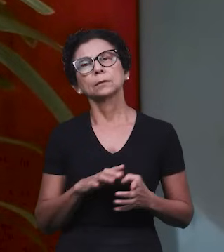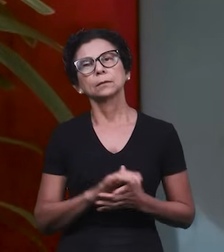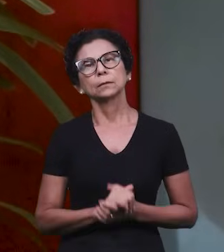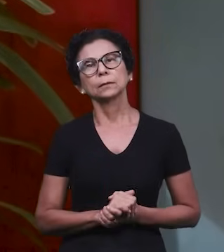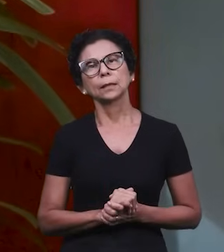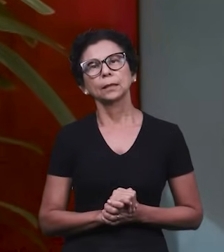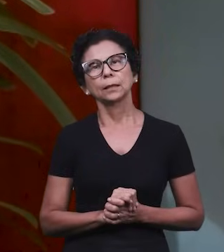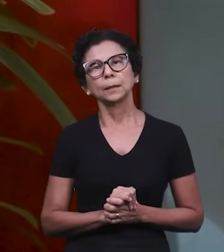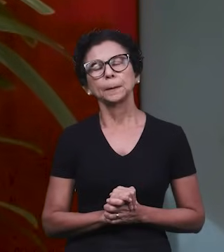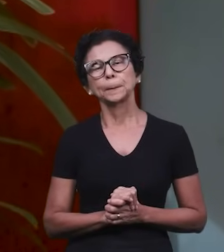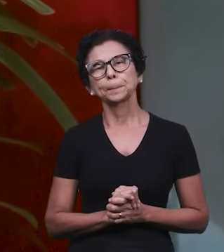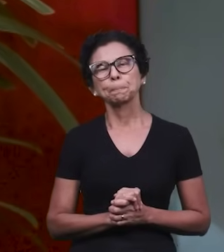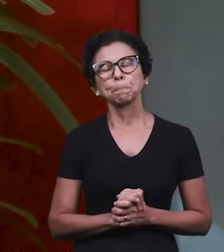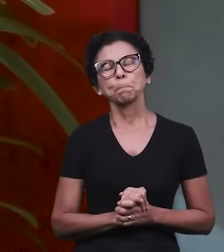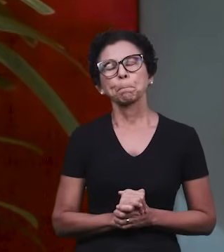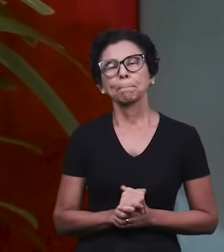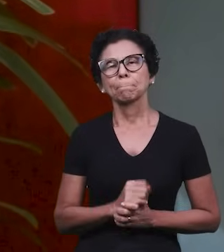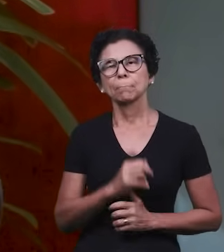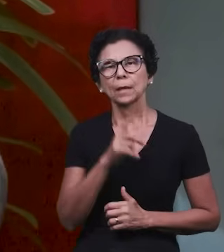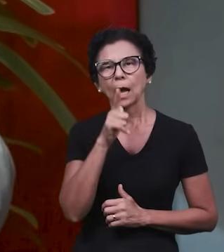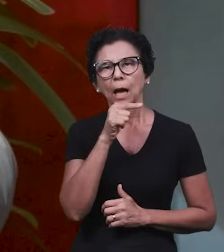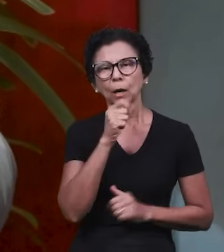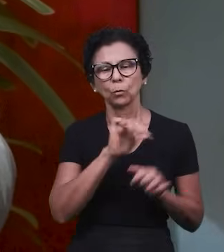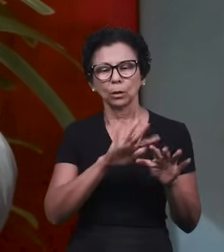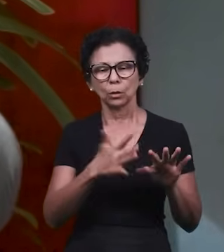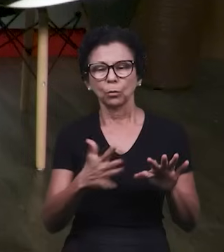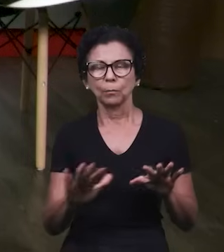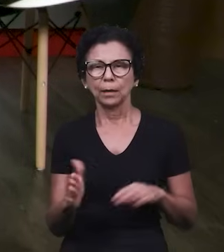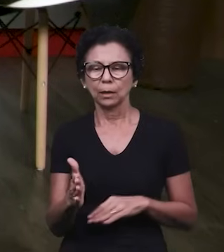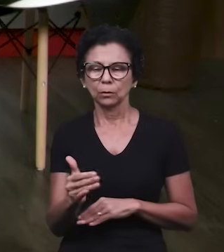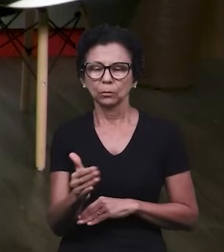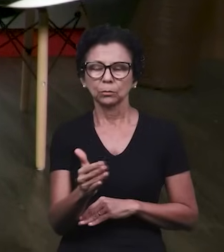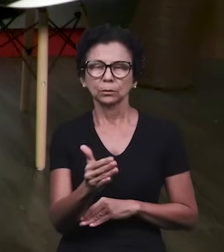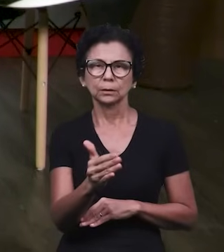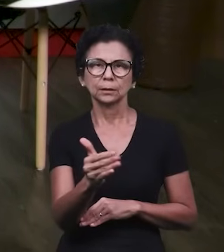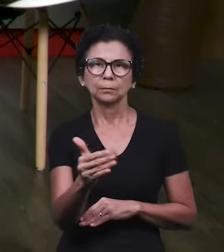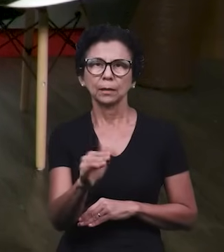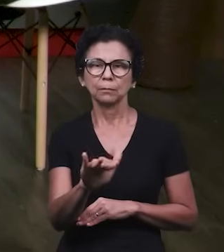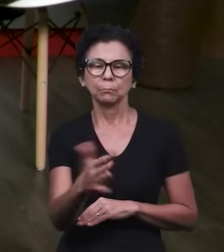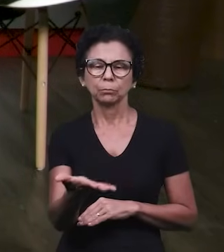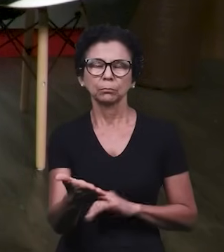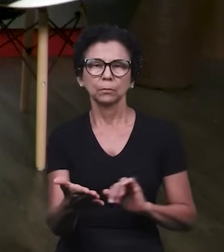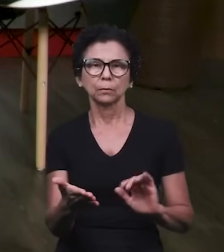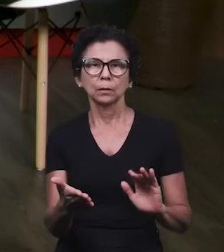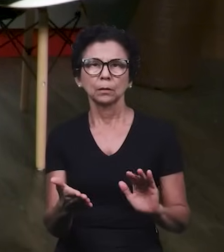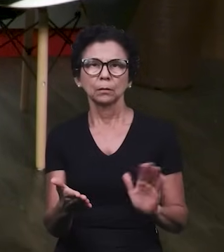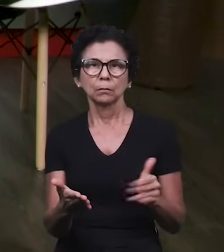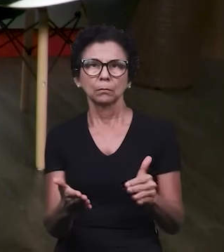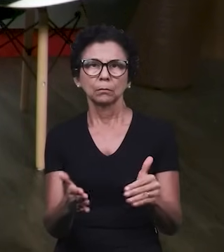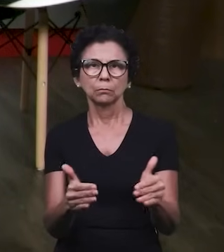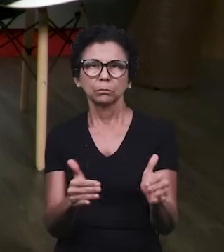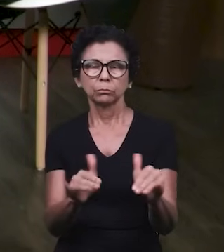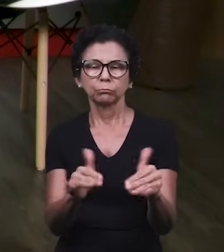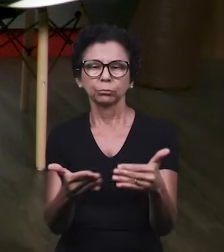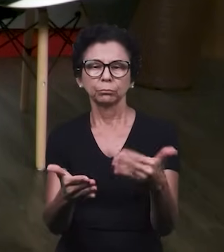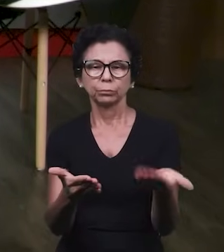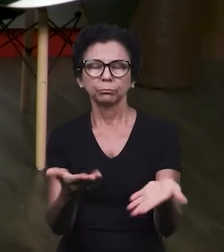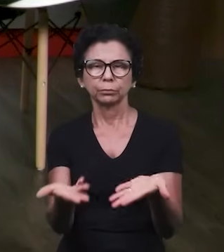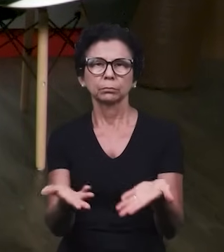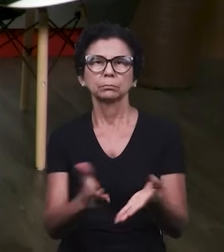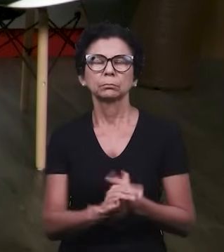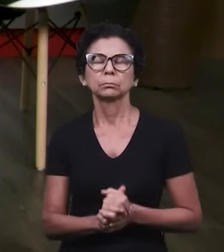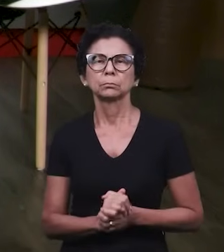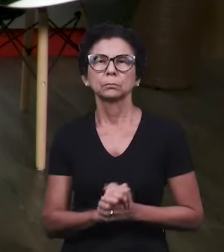animais marinhos. Foi a segunda trombeta. Que foi, né? A segunda trombeta. Troquei a segunda pela terceira. Um terço dos